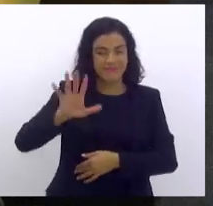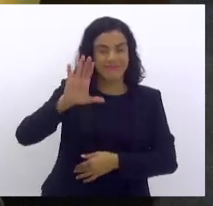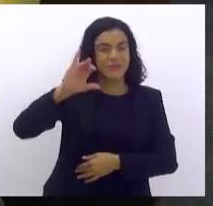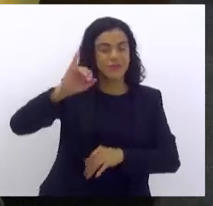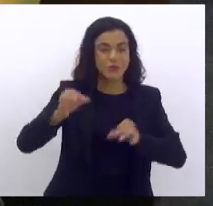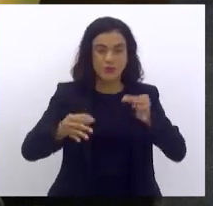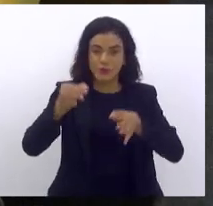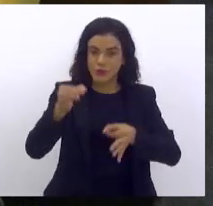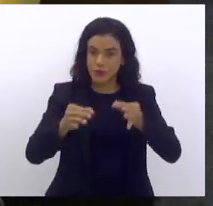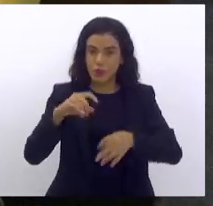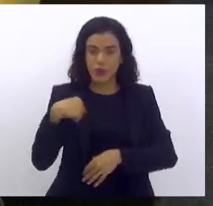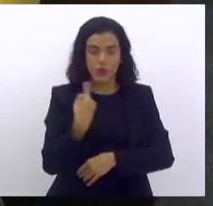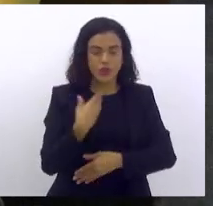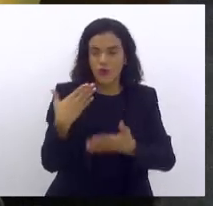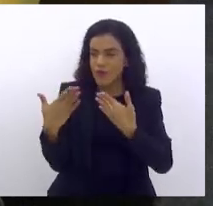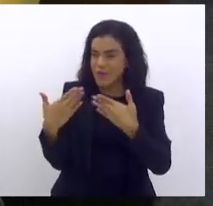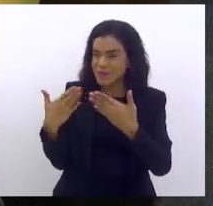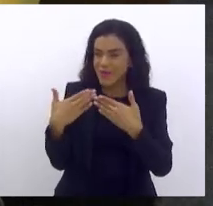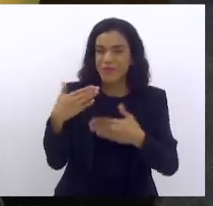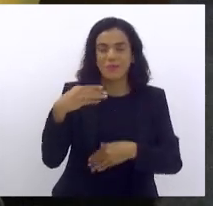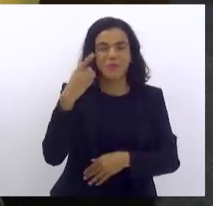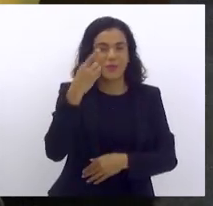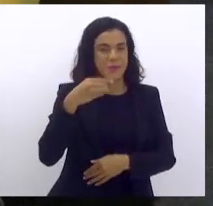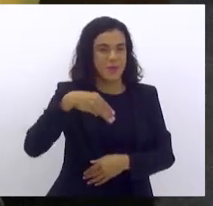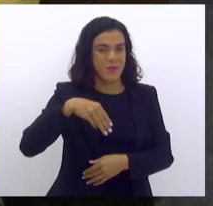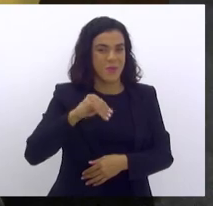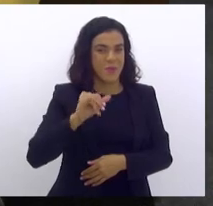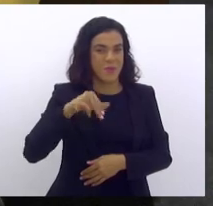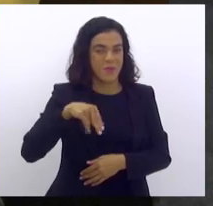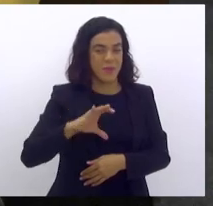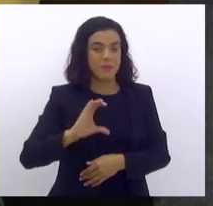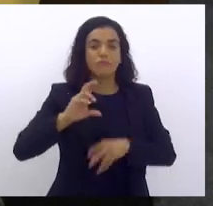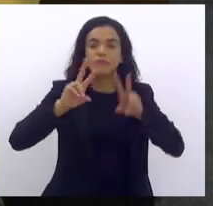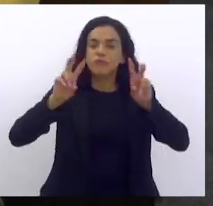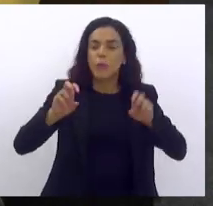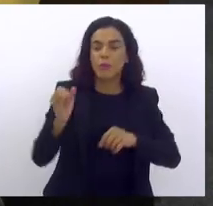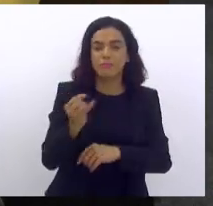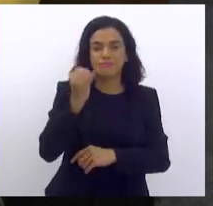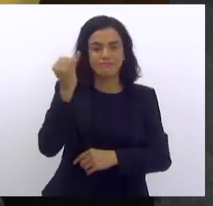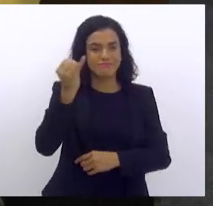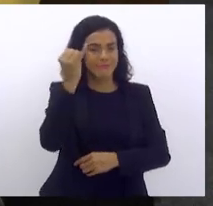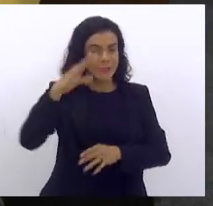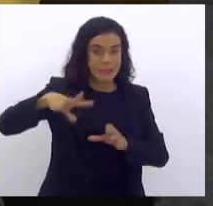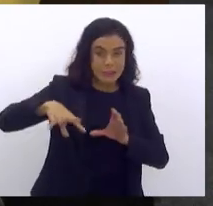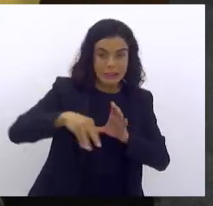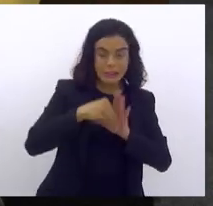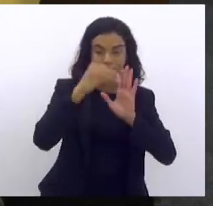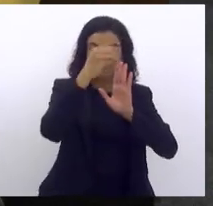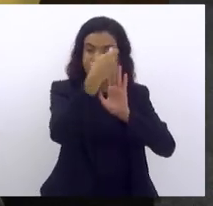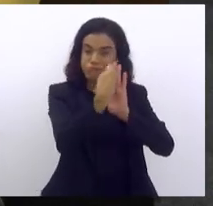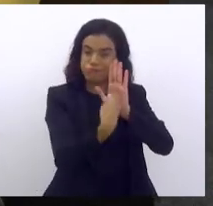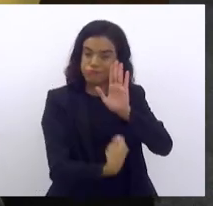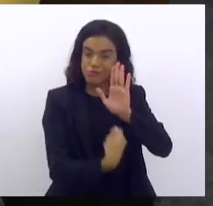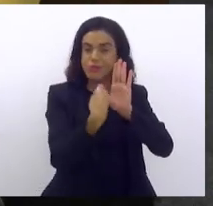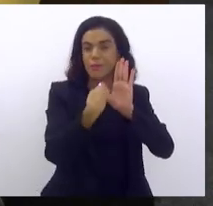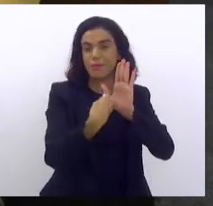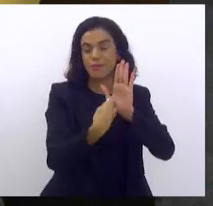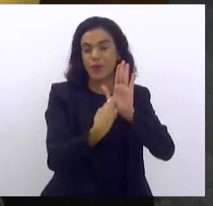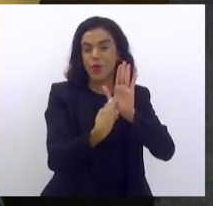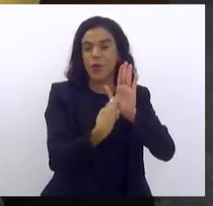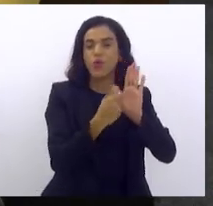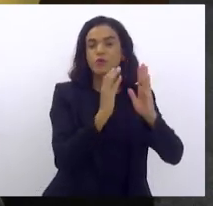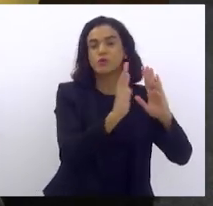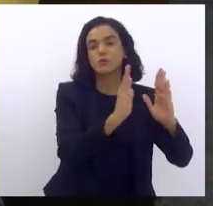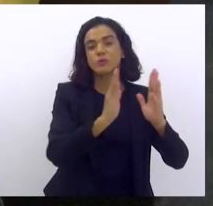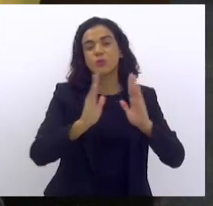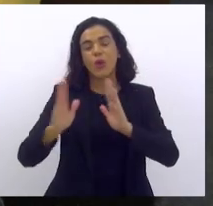Nós dialogávamos com o deputado Mink exatamente a importância de incluir esses procedimentos